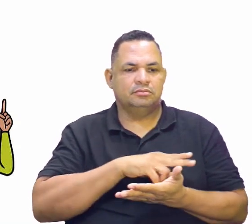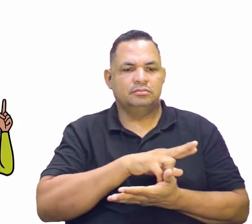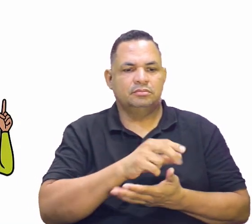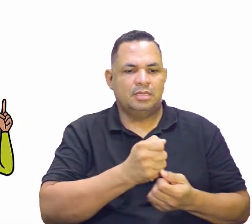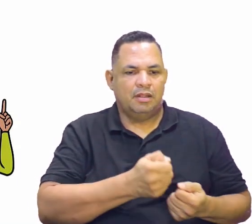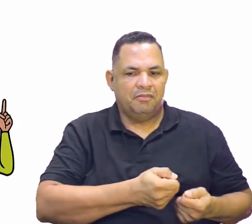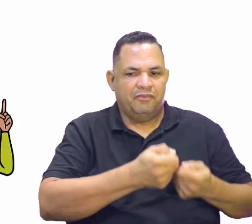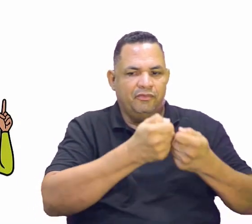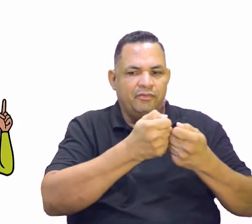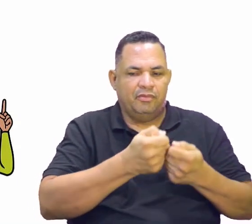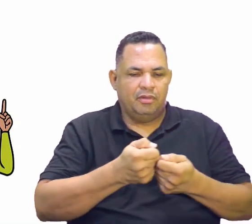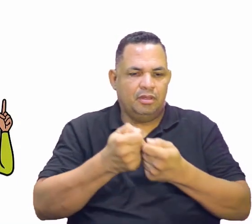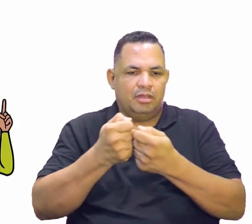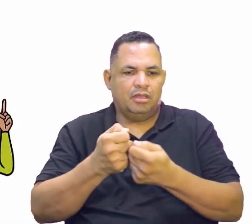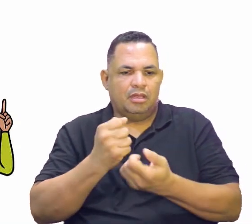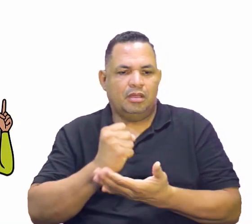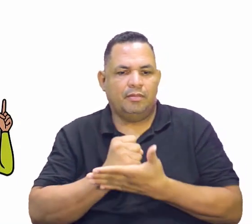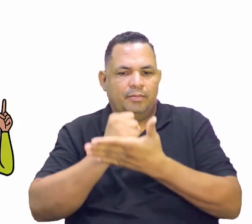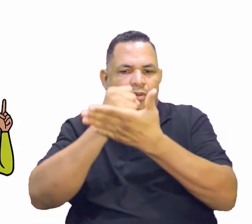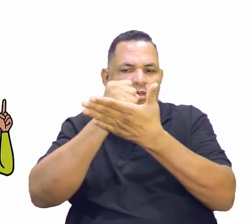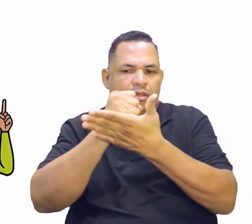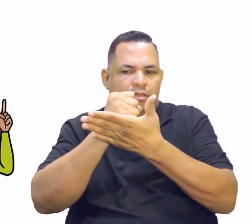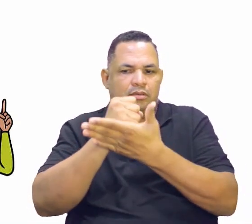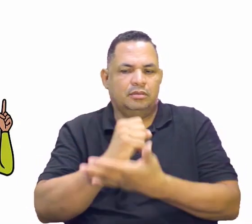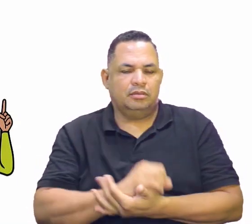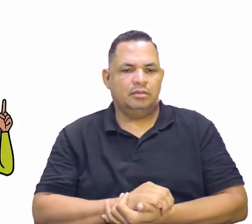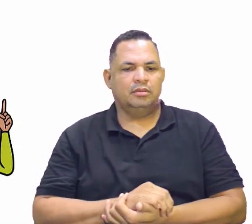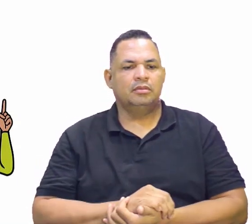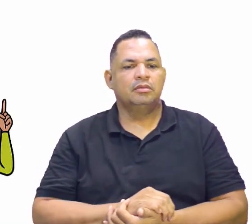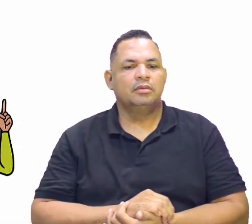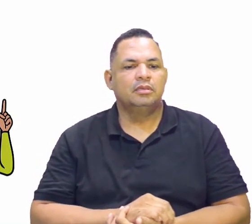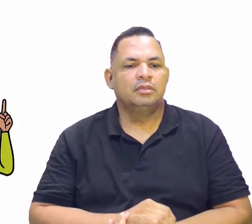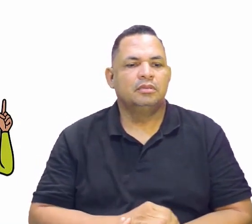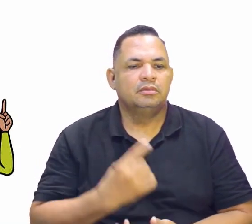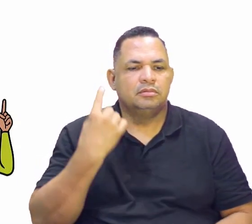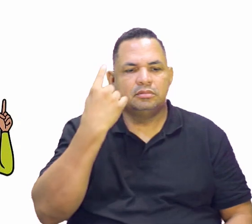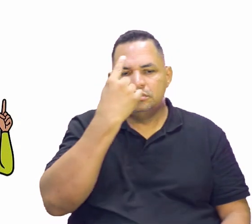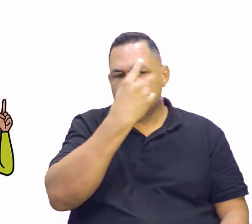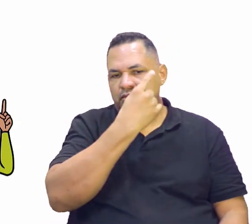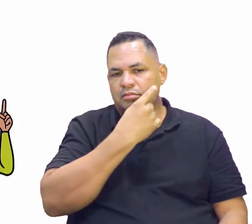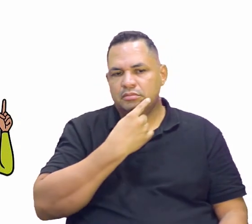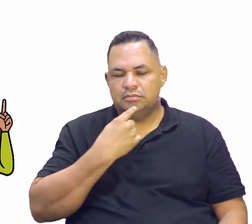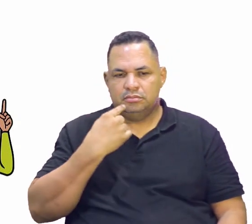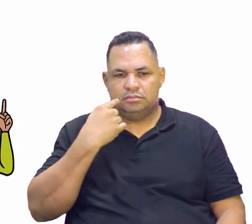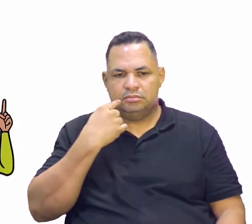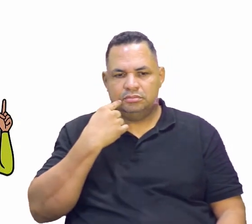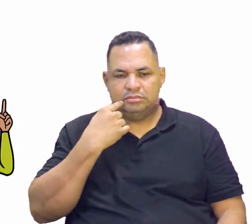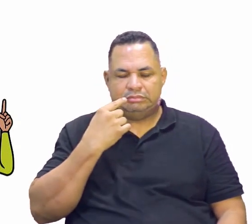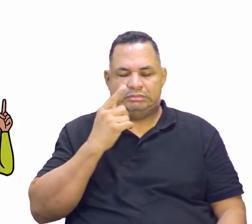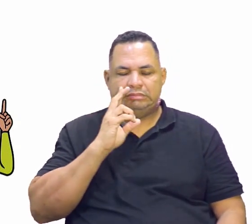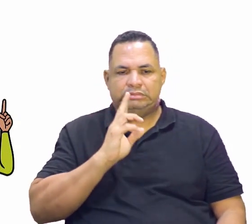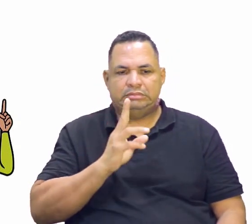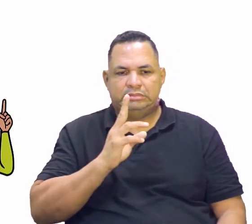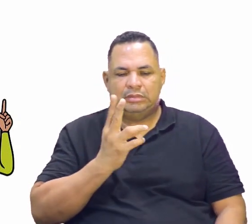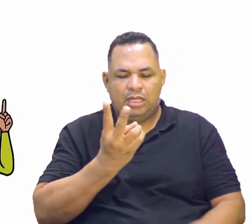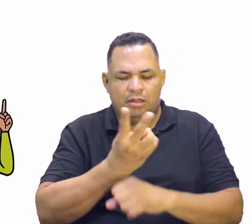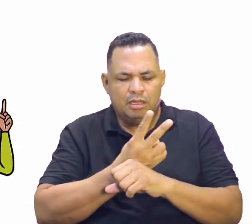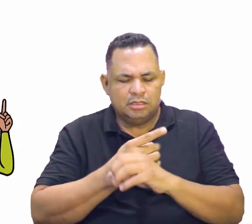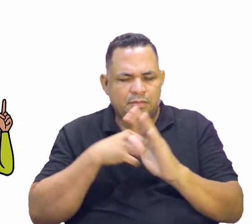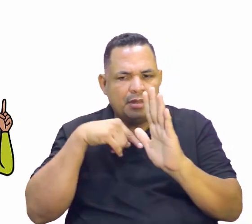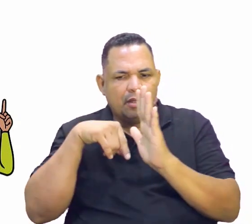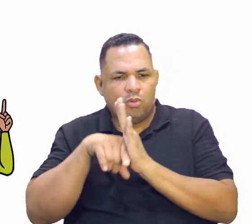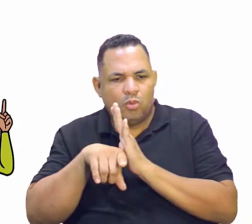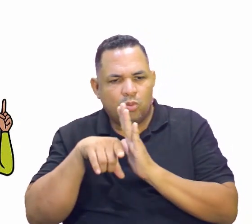uns guinchos, segurando. E esse semblante, o que nos traz? Sempre buscando esse